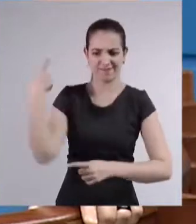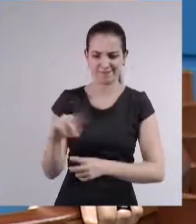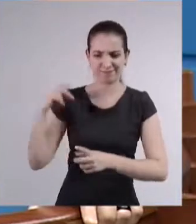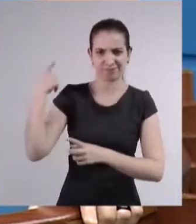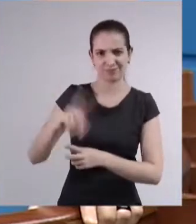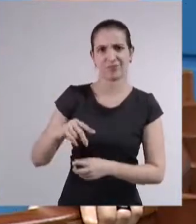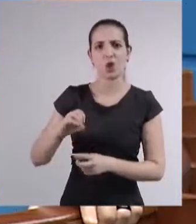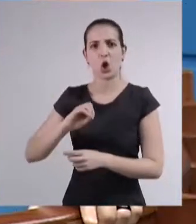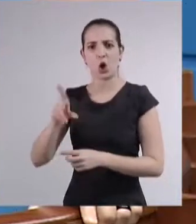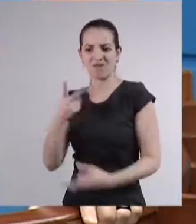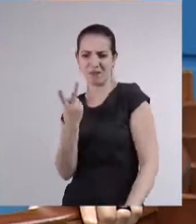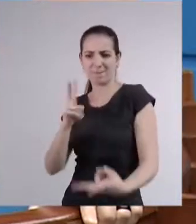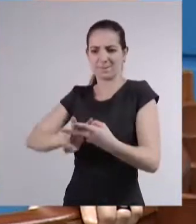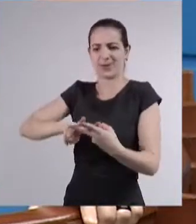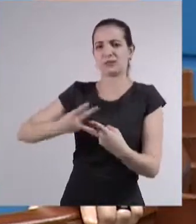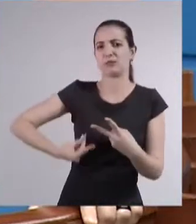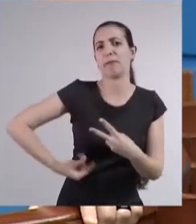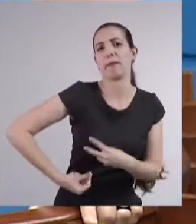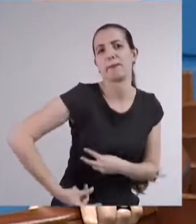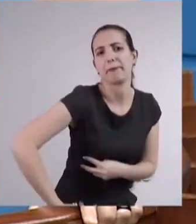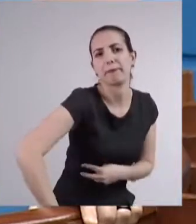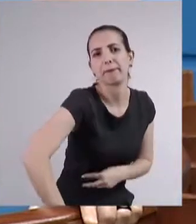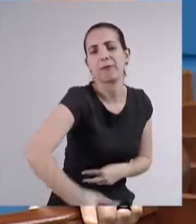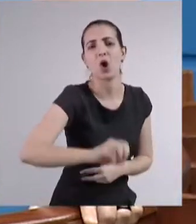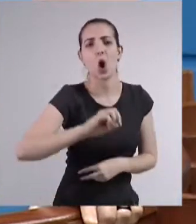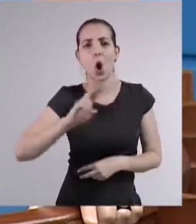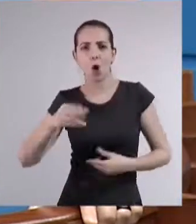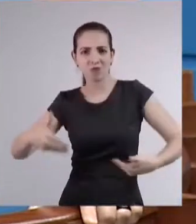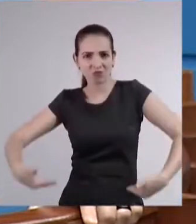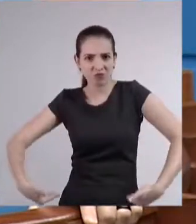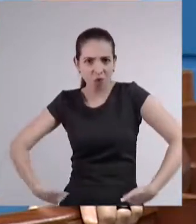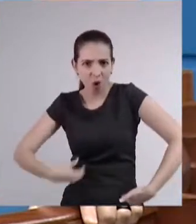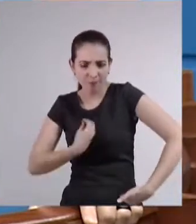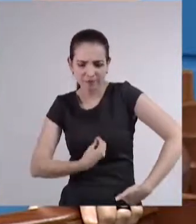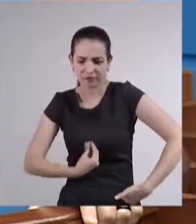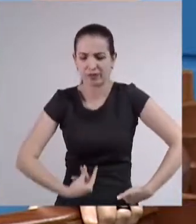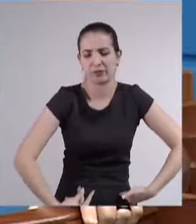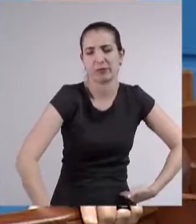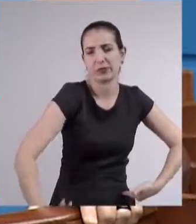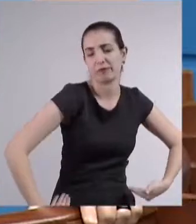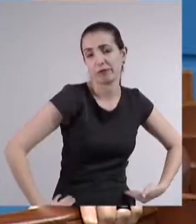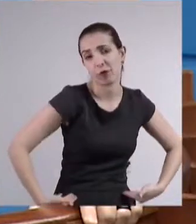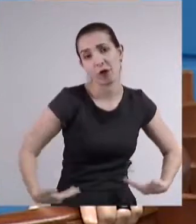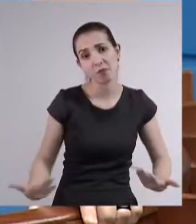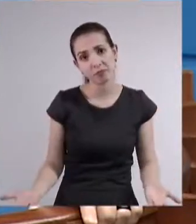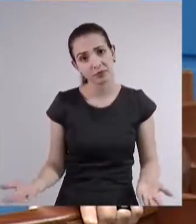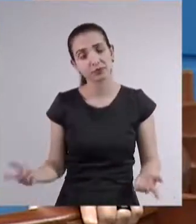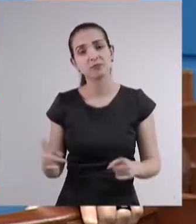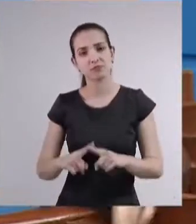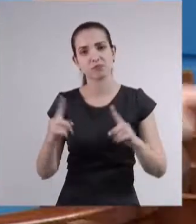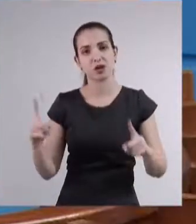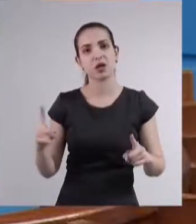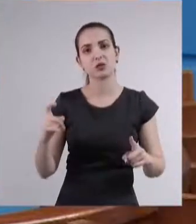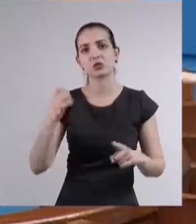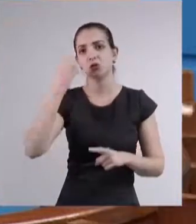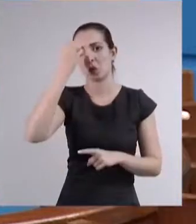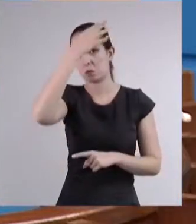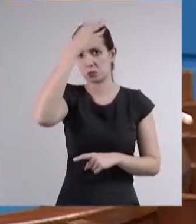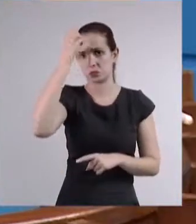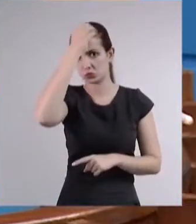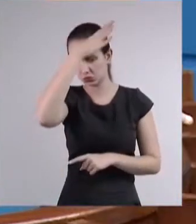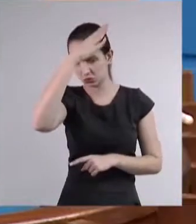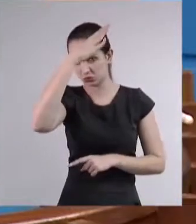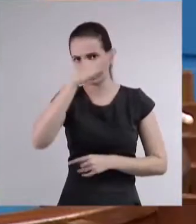jogada no calabouço, se ela vai passar fome o resto da vida. Não, ele é contra o aborto, mas ele é a favor